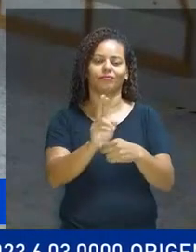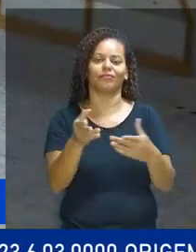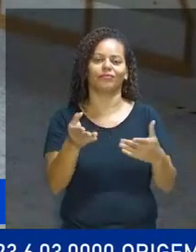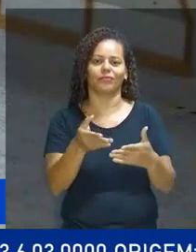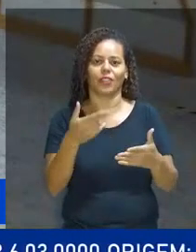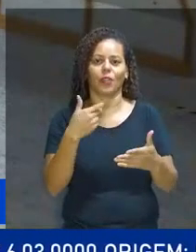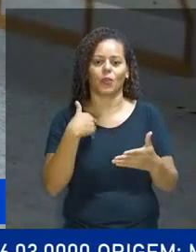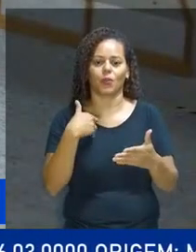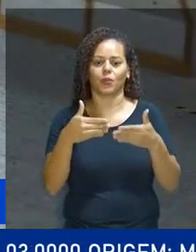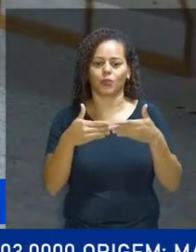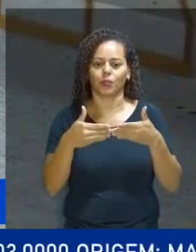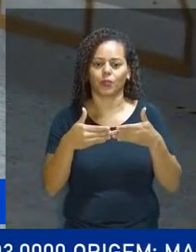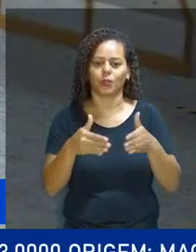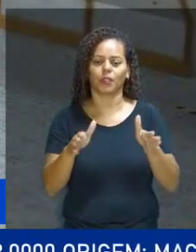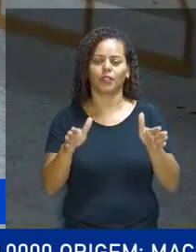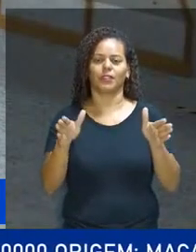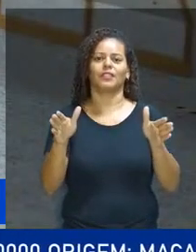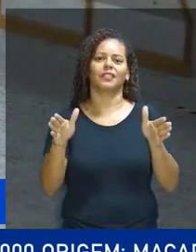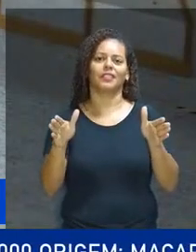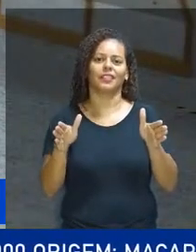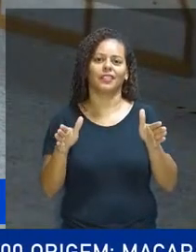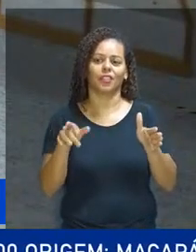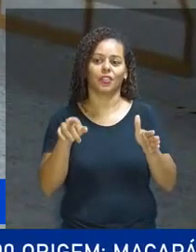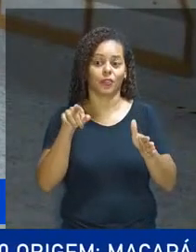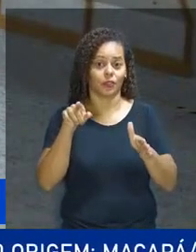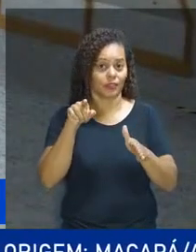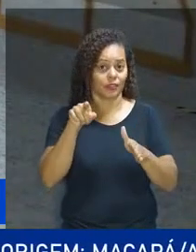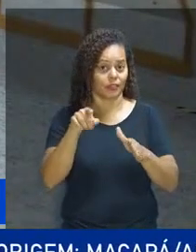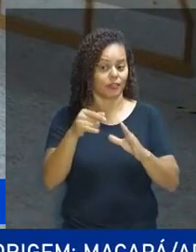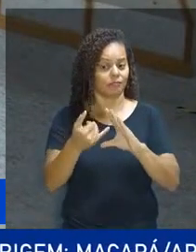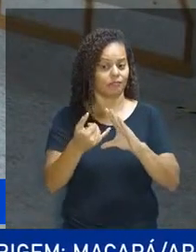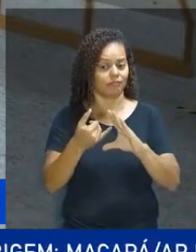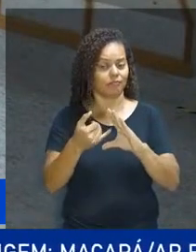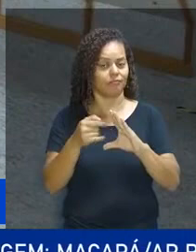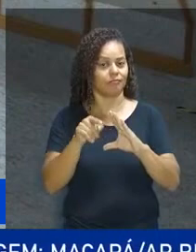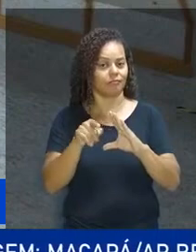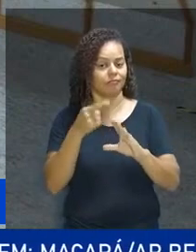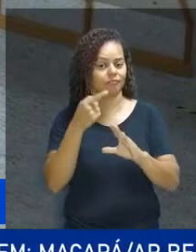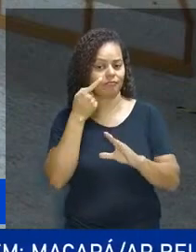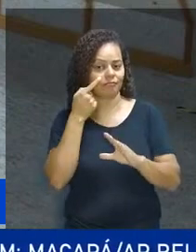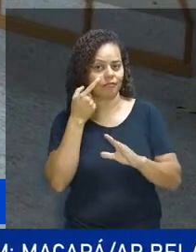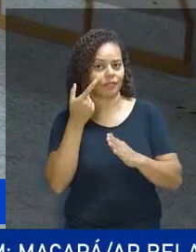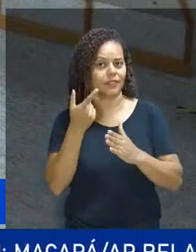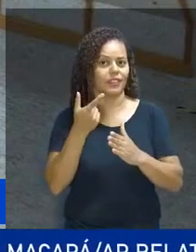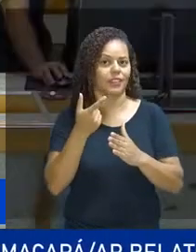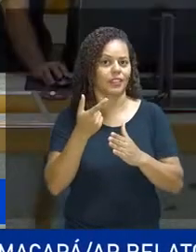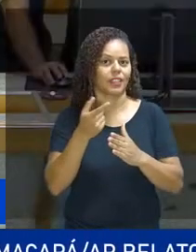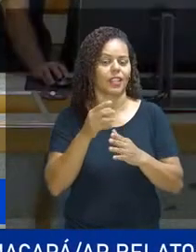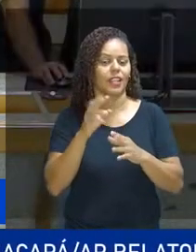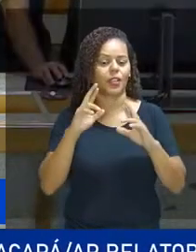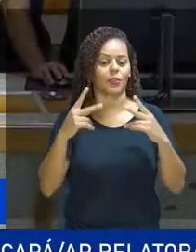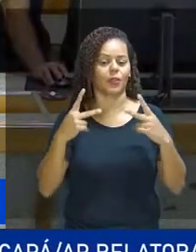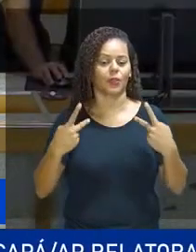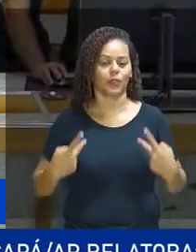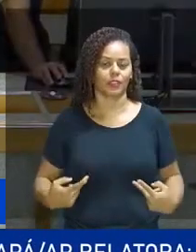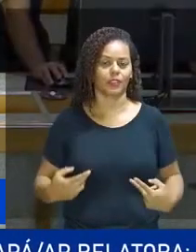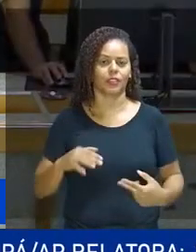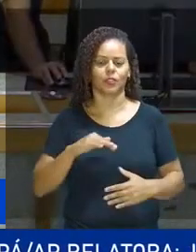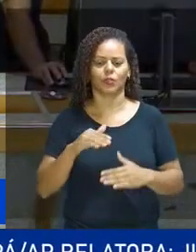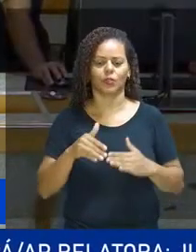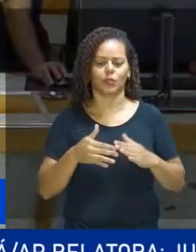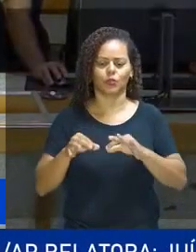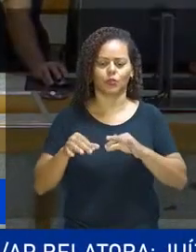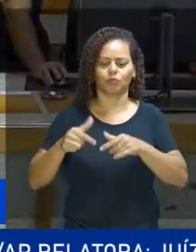nossa abertura, para que você, internauta, nos acompanhe e conheça o nosso trabalho e conheça cada um de nós. Temos hoje também